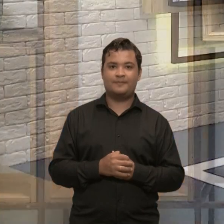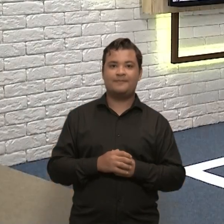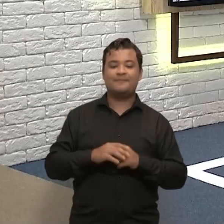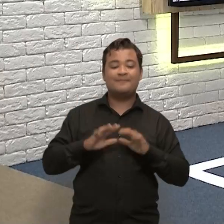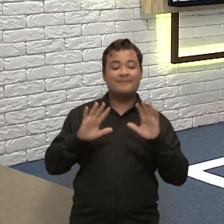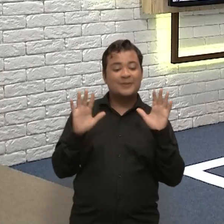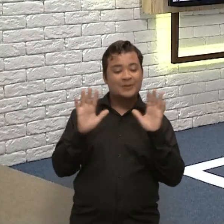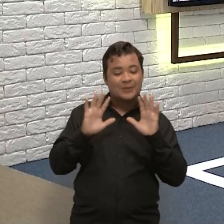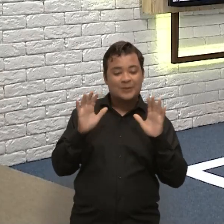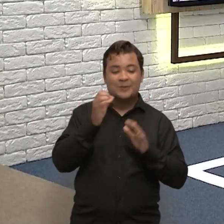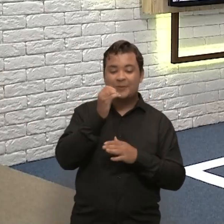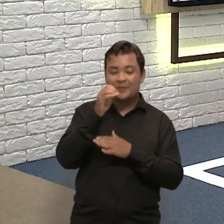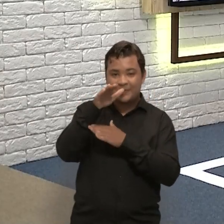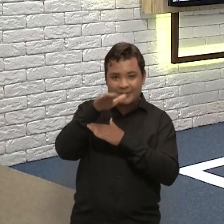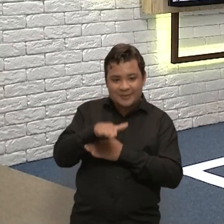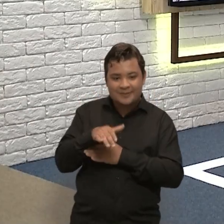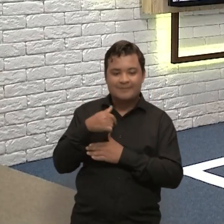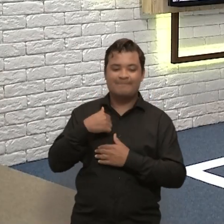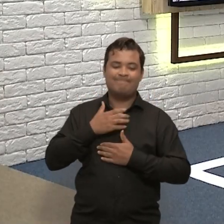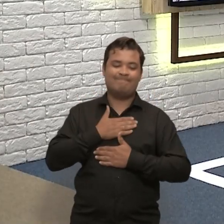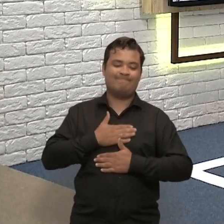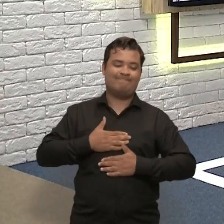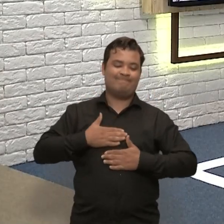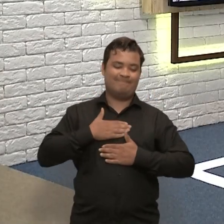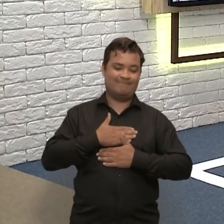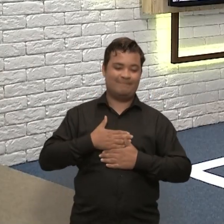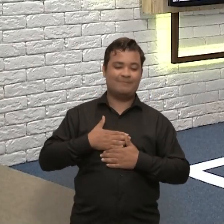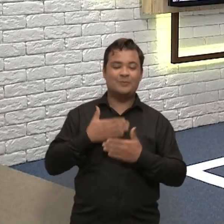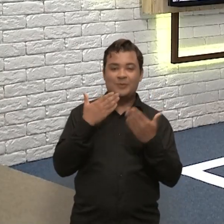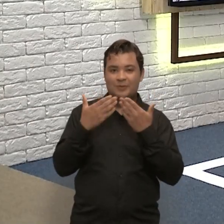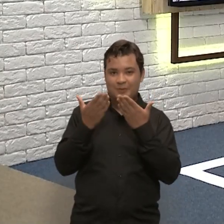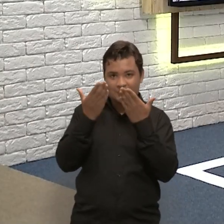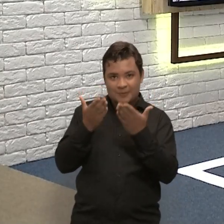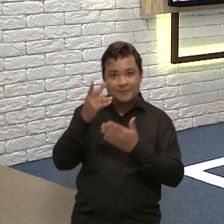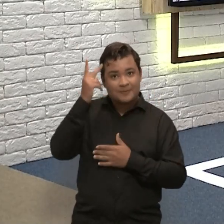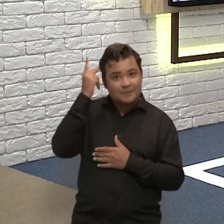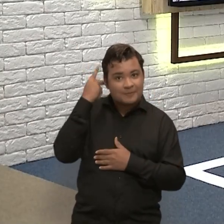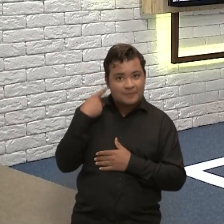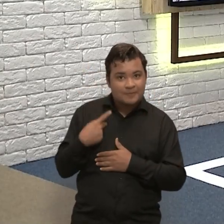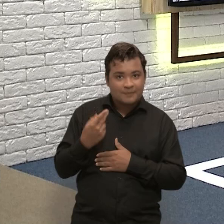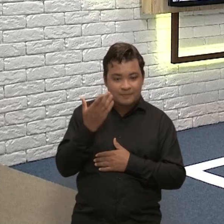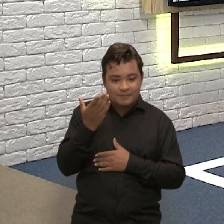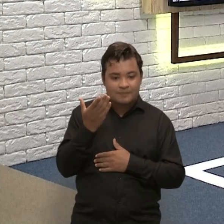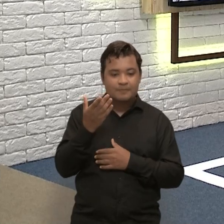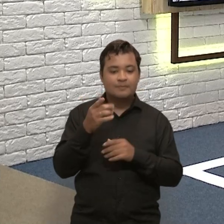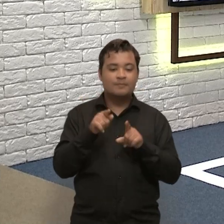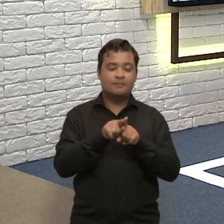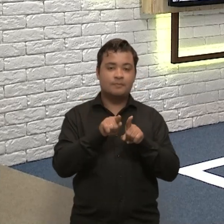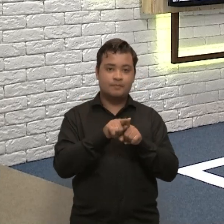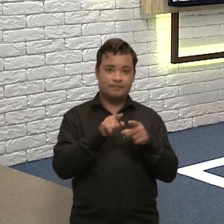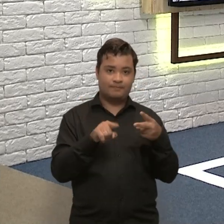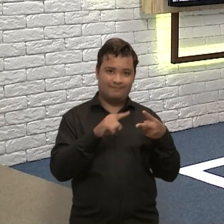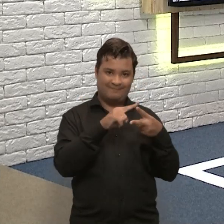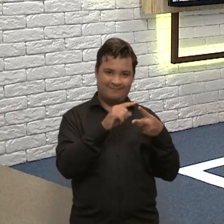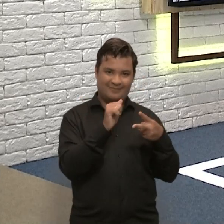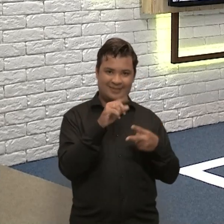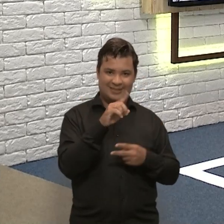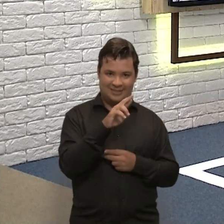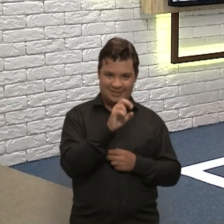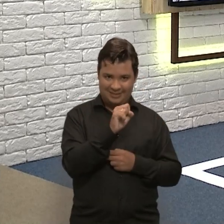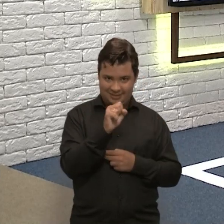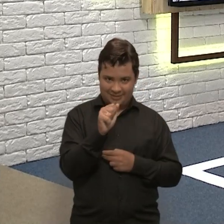Olá, boa tarde. É um prazer falar com você, Camila, também com a Andressa. Muito obrigada